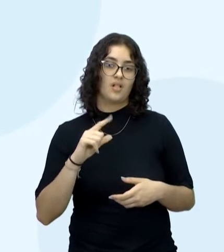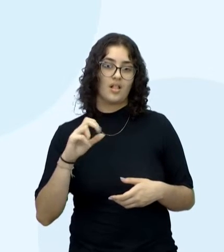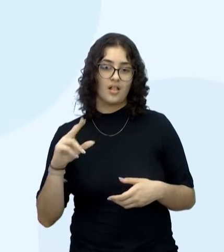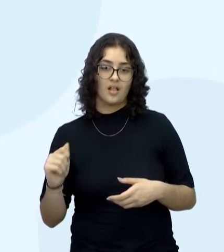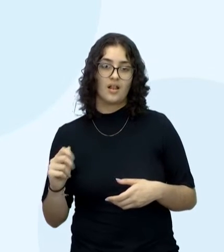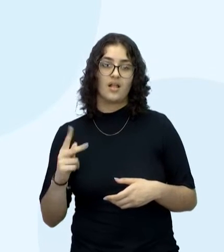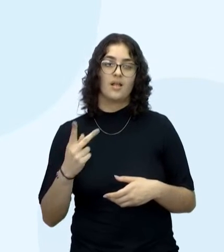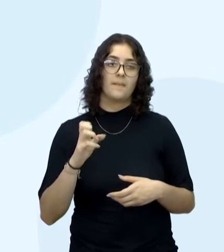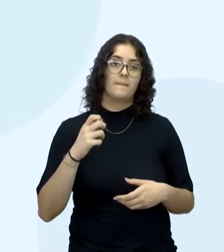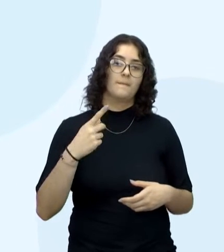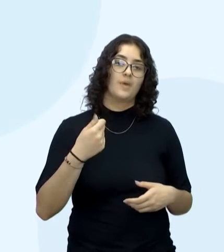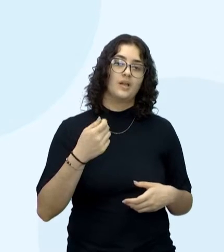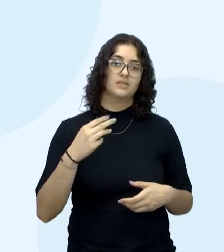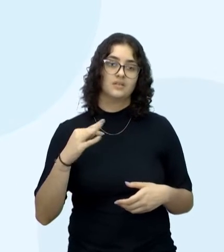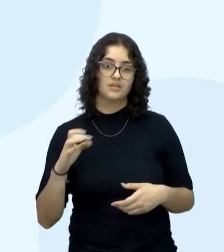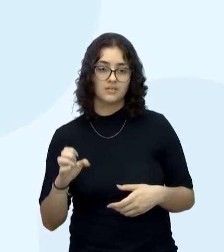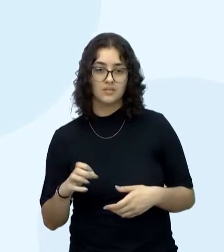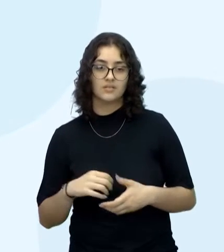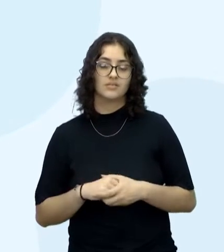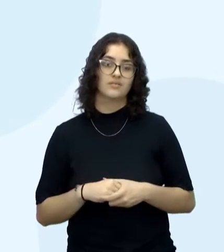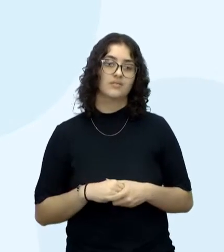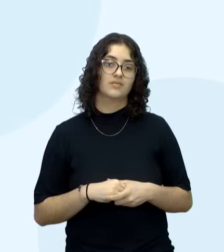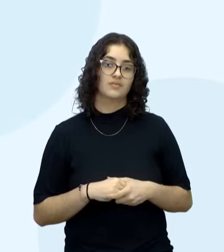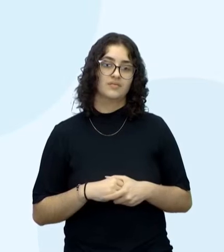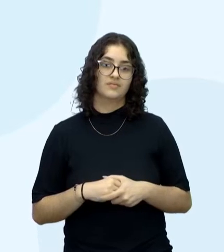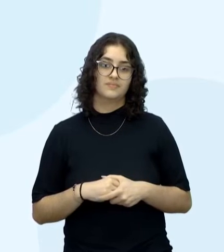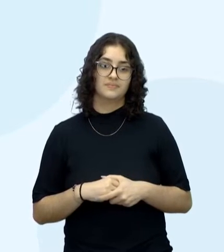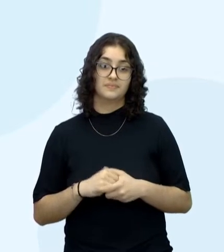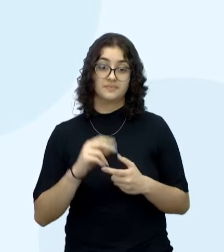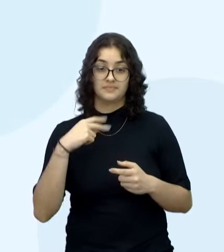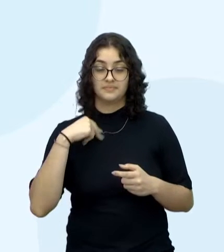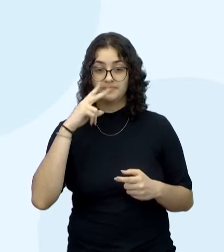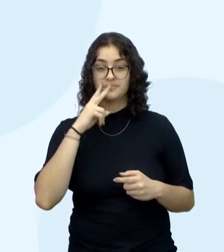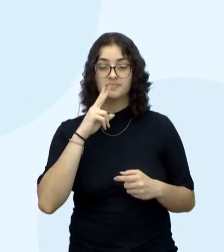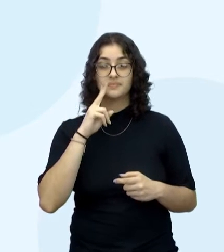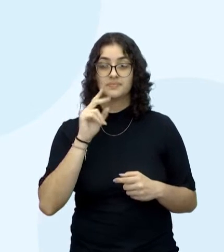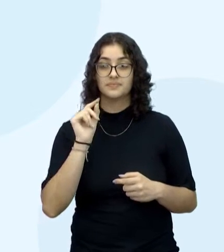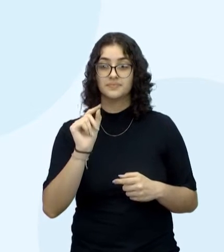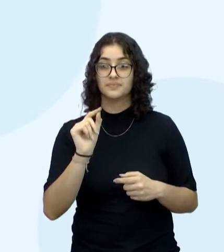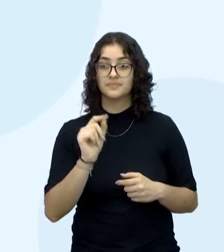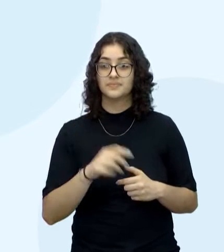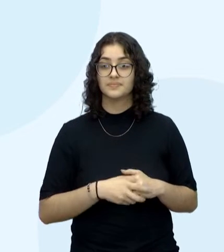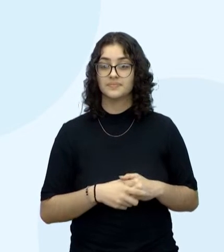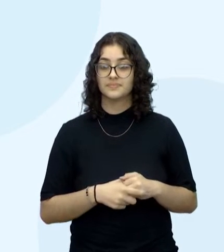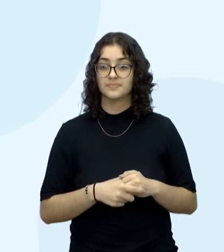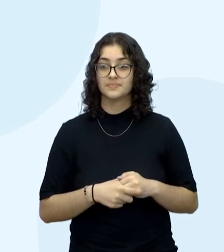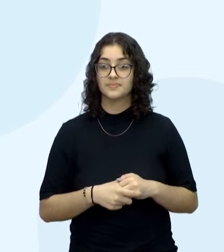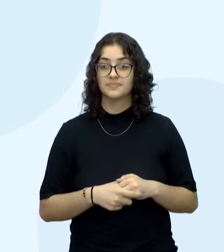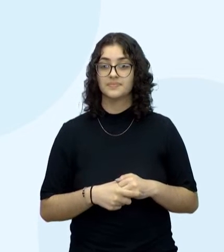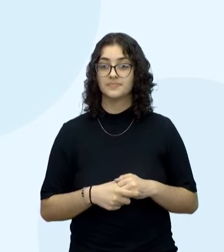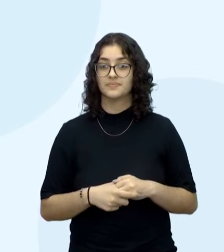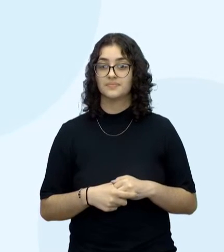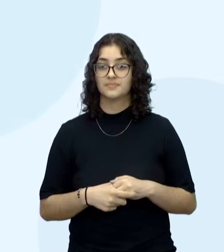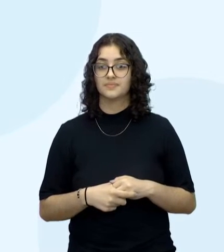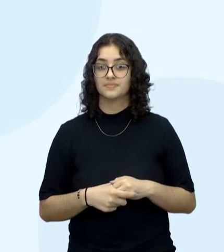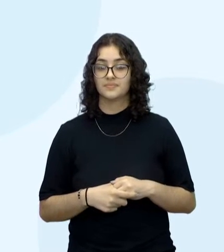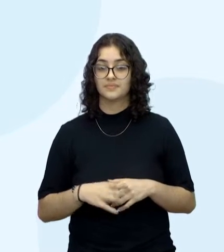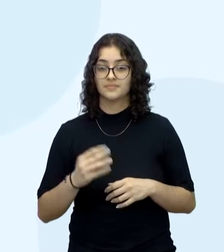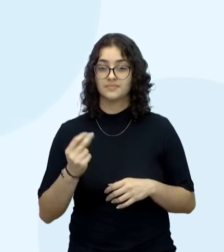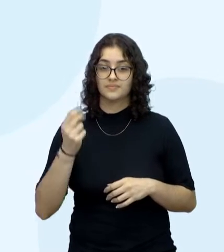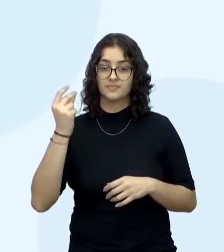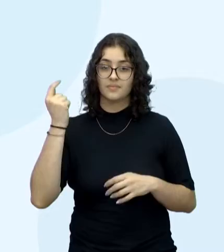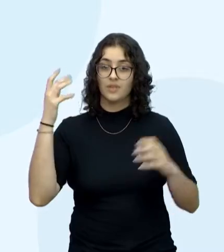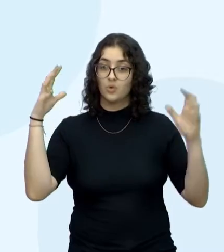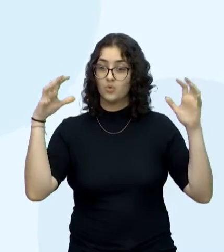A, leptospirose. O que me lembra uma coisa, nós vamos entrar aí na época